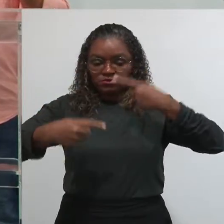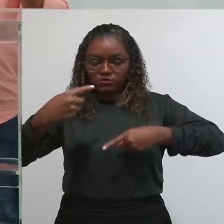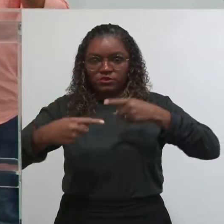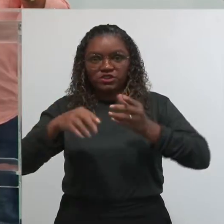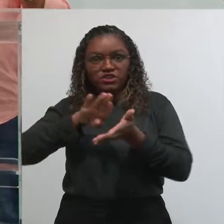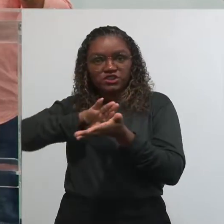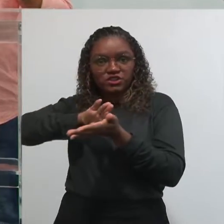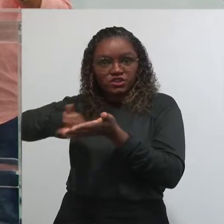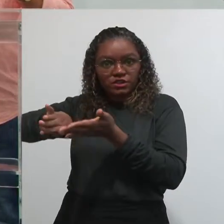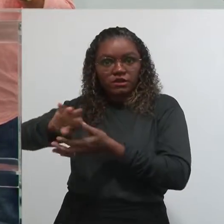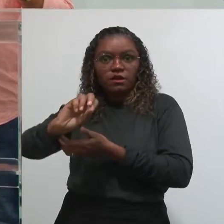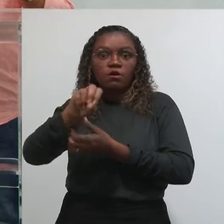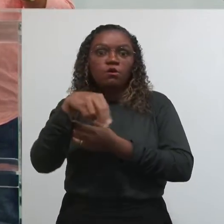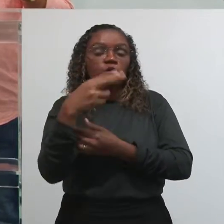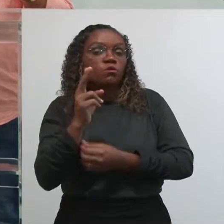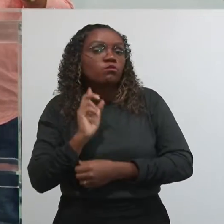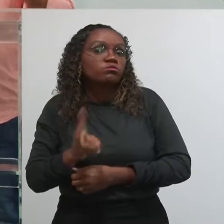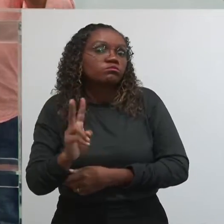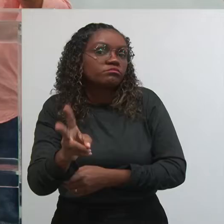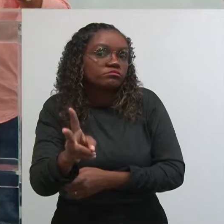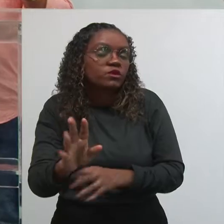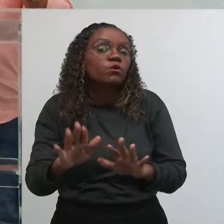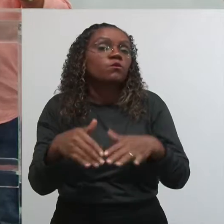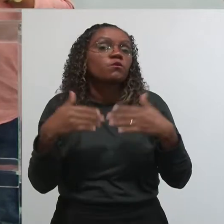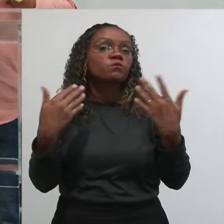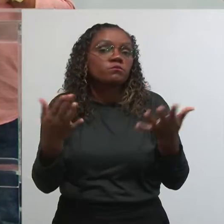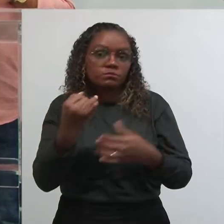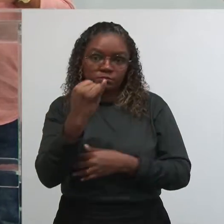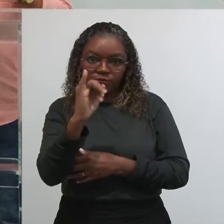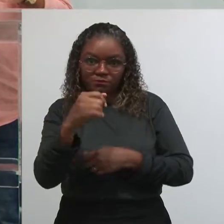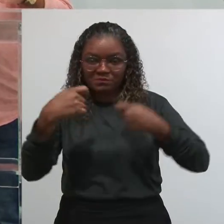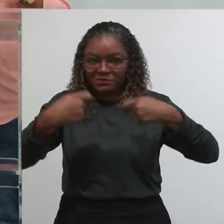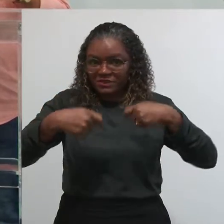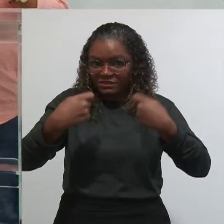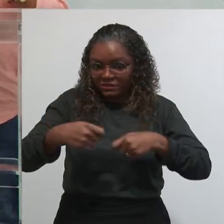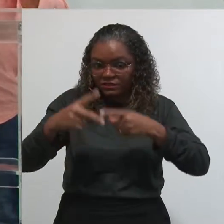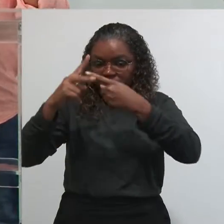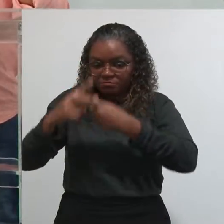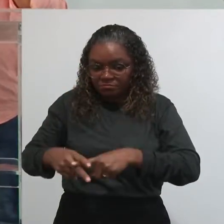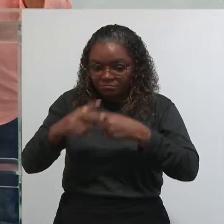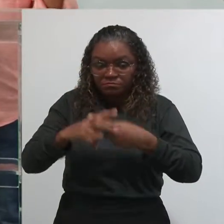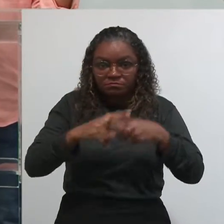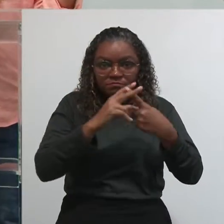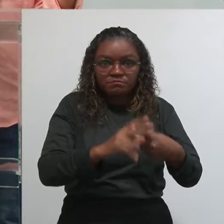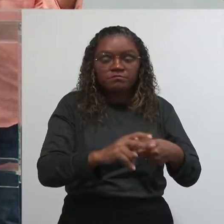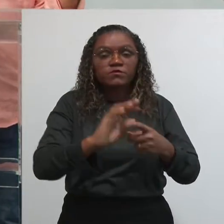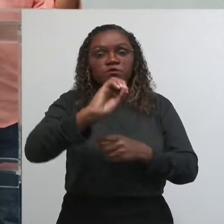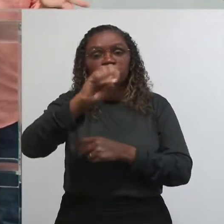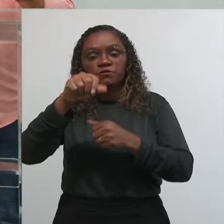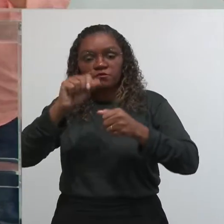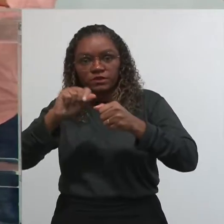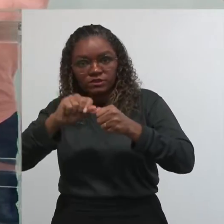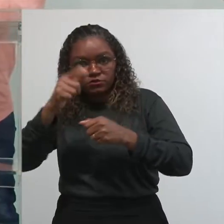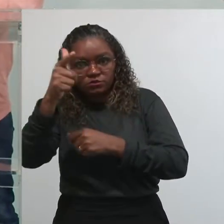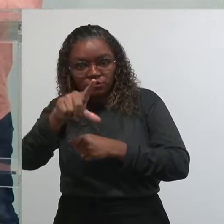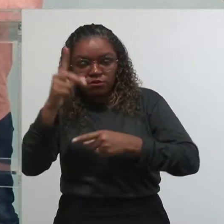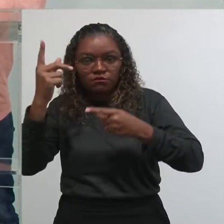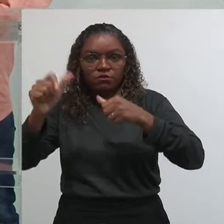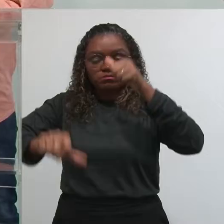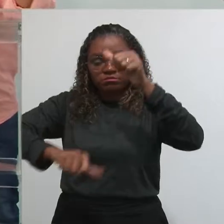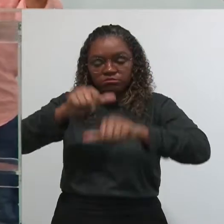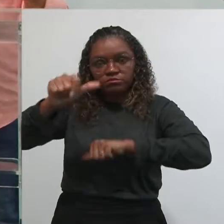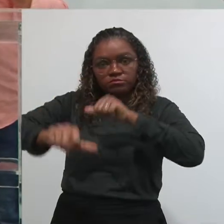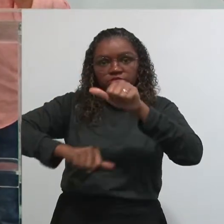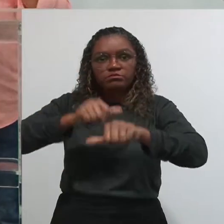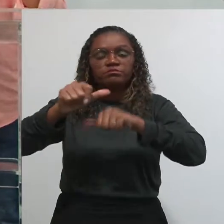continuar, porque ela ainda não atingiu o seu objetivo, se ela precisa ser remodelada, porque parte do objetivo foi atingido, parte não, então